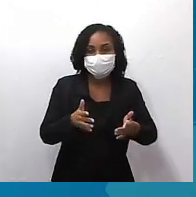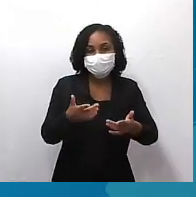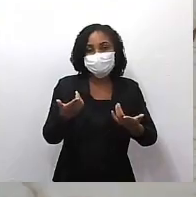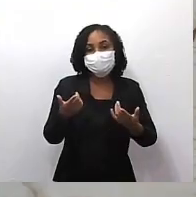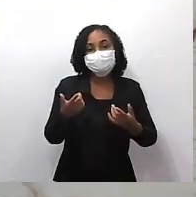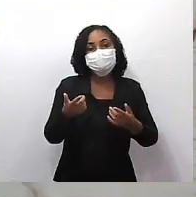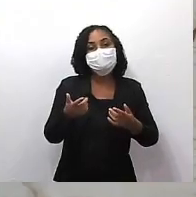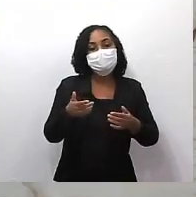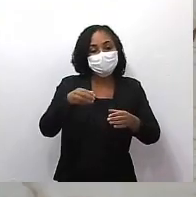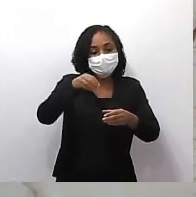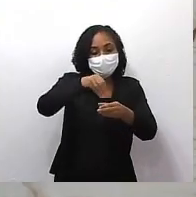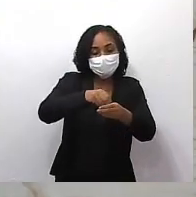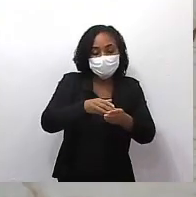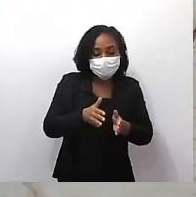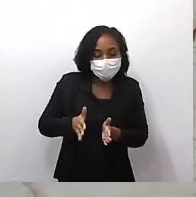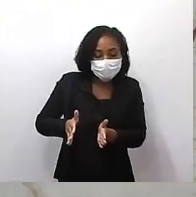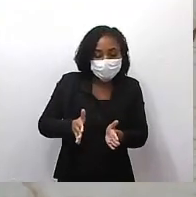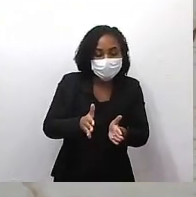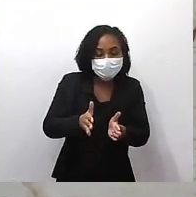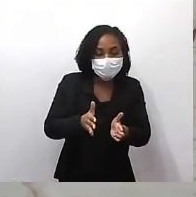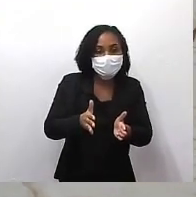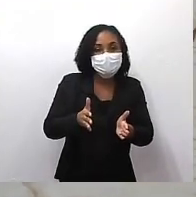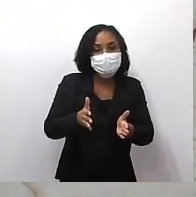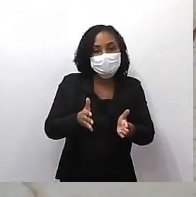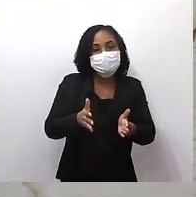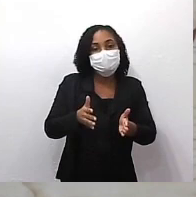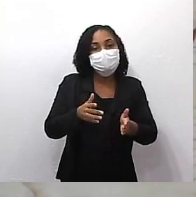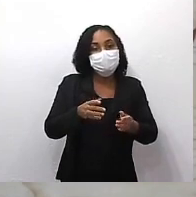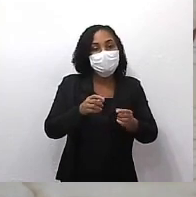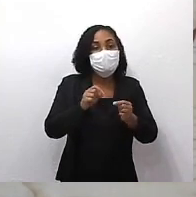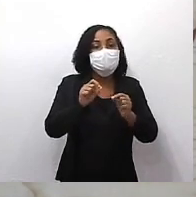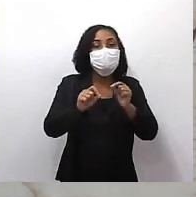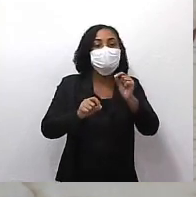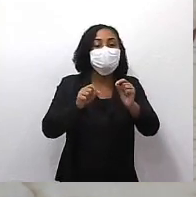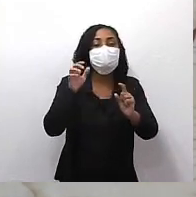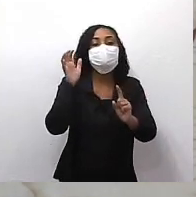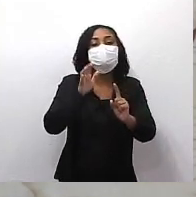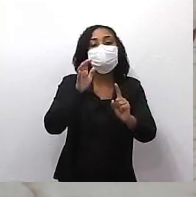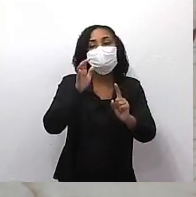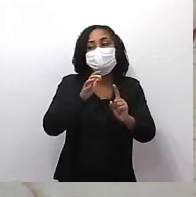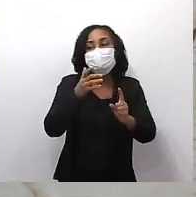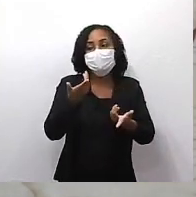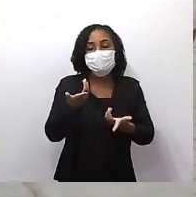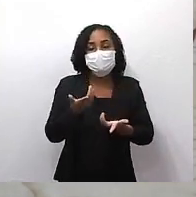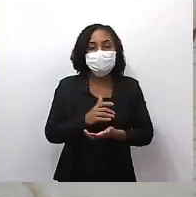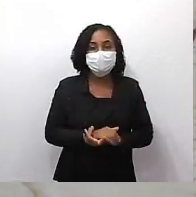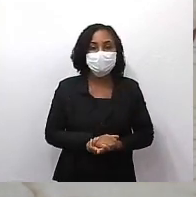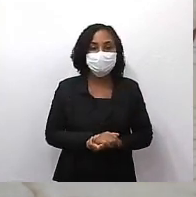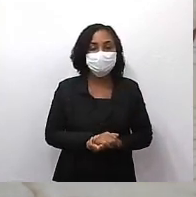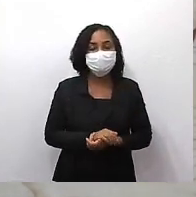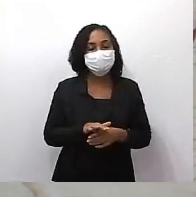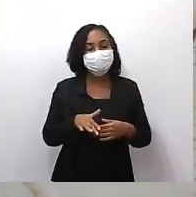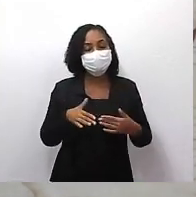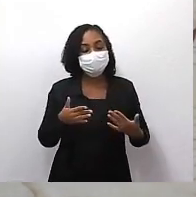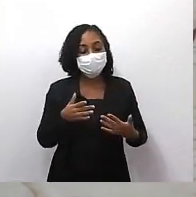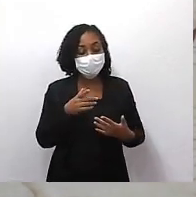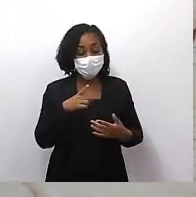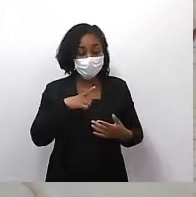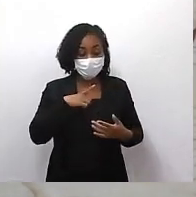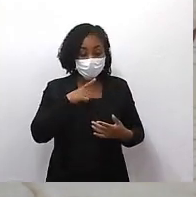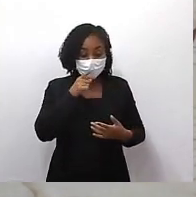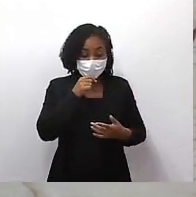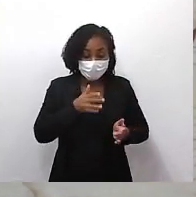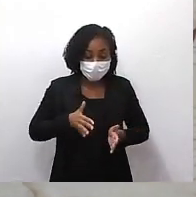se não fosse pelos rios. Então, o que me levava a grandes distâncias, em geral, eram os rios, né? Então, os